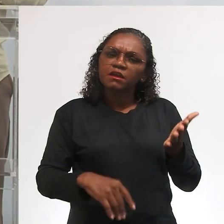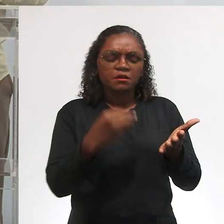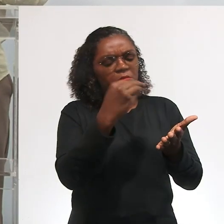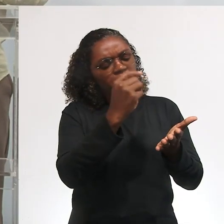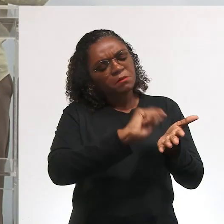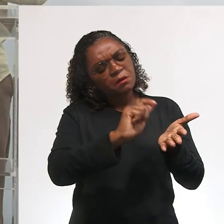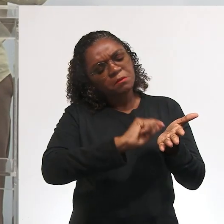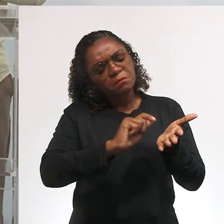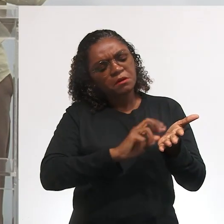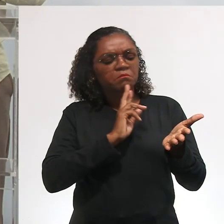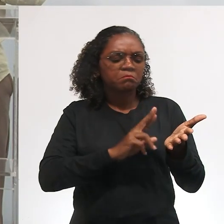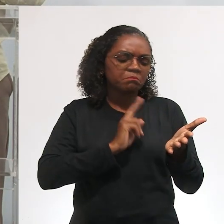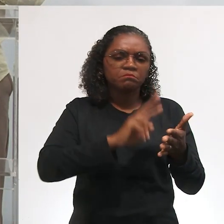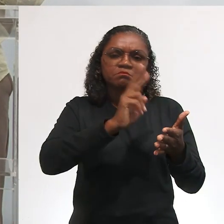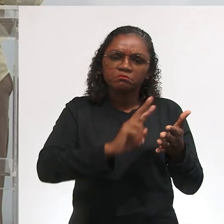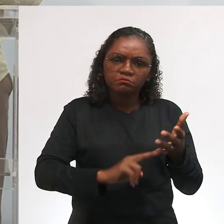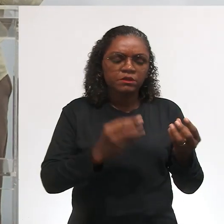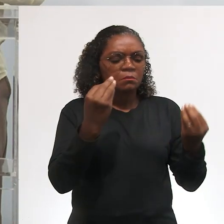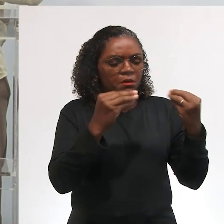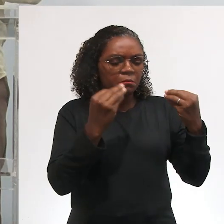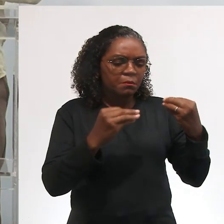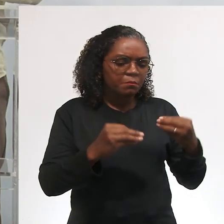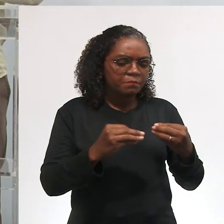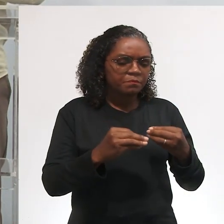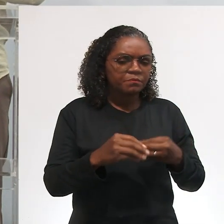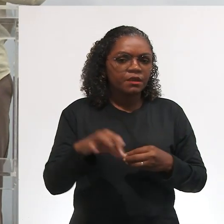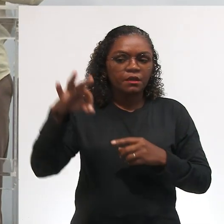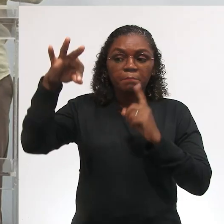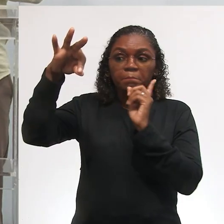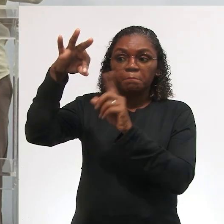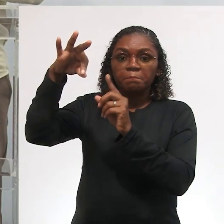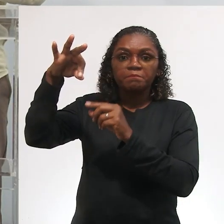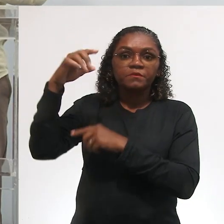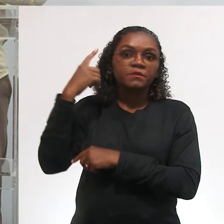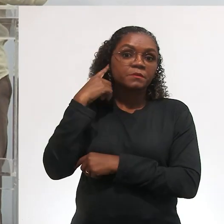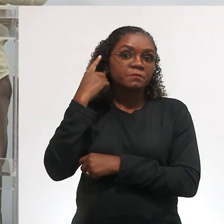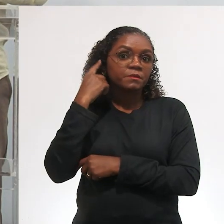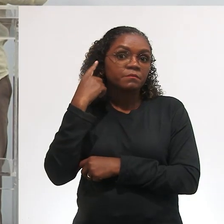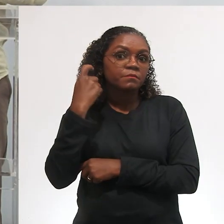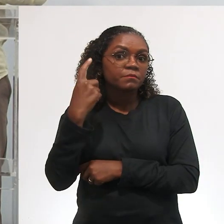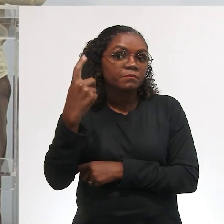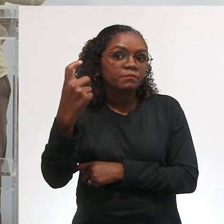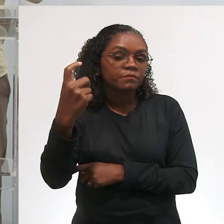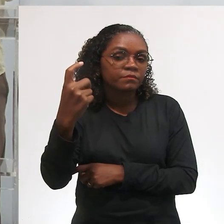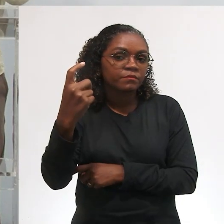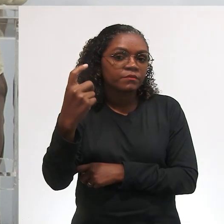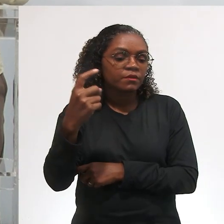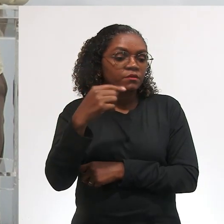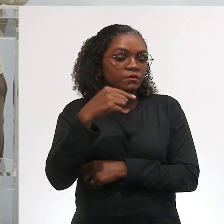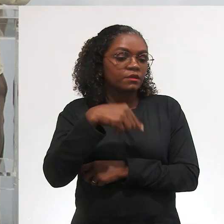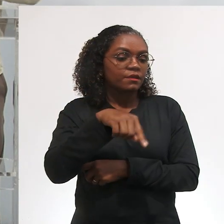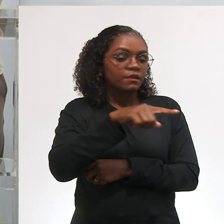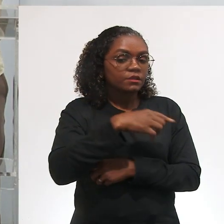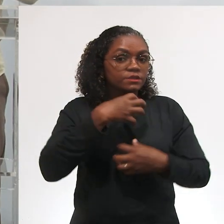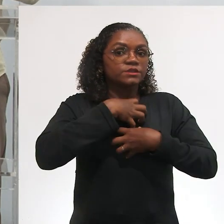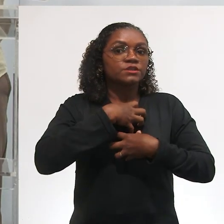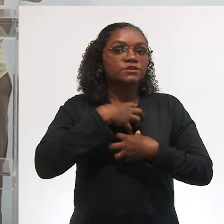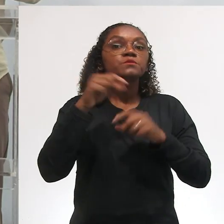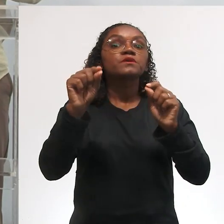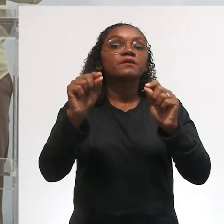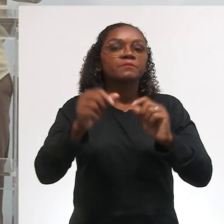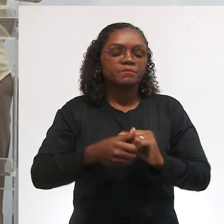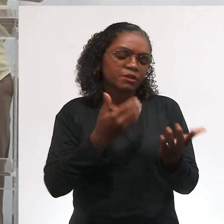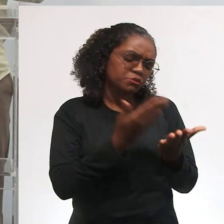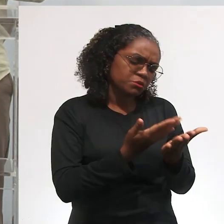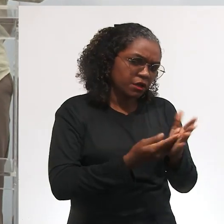sonoro para dizer que o intervalo vai começar, que o recreio vai começar. Então, o que o aluno fica esperando? Ele está ali